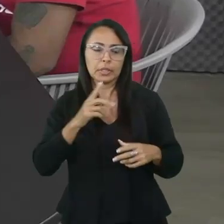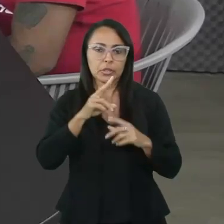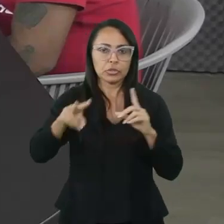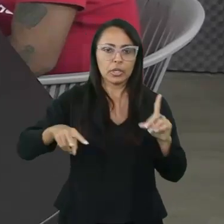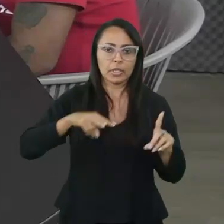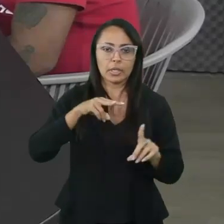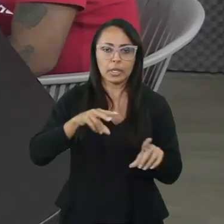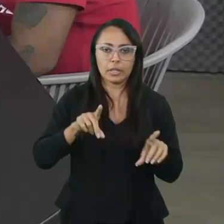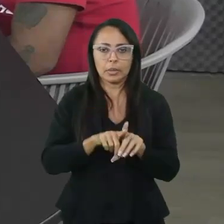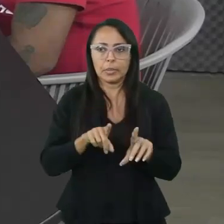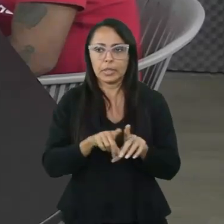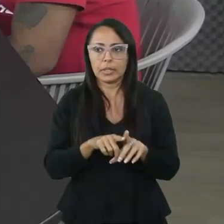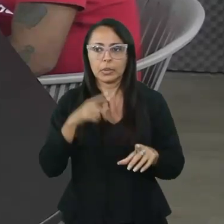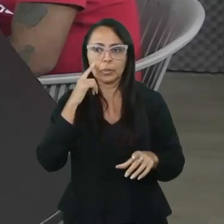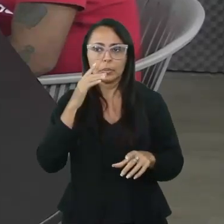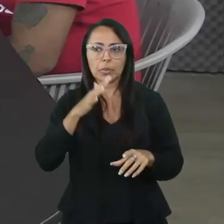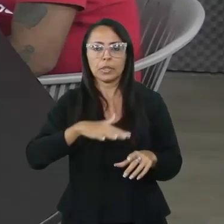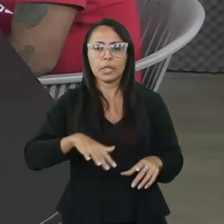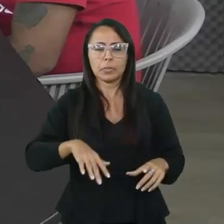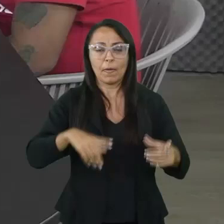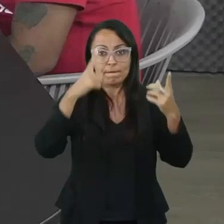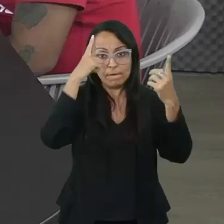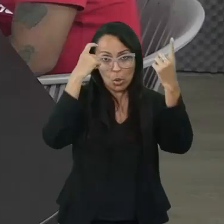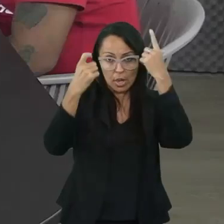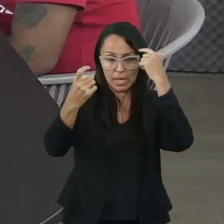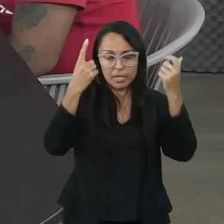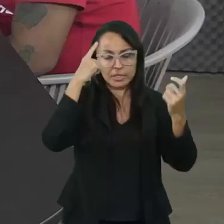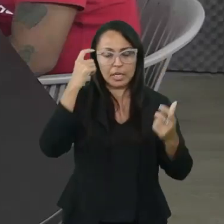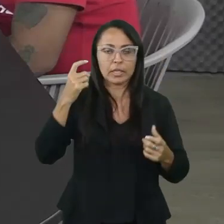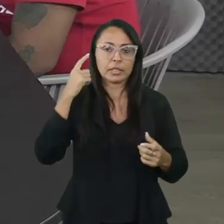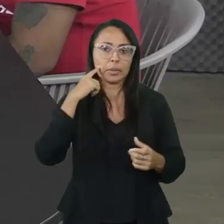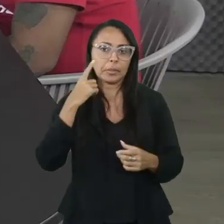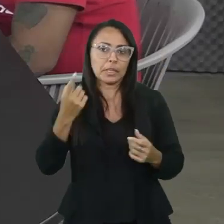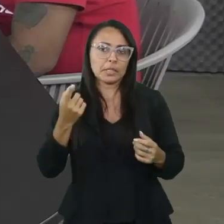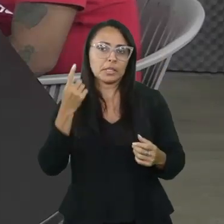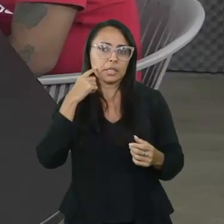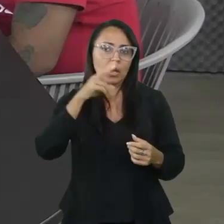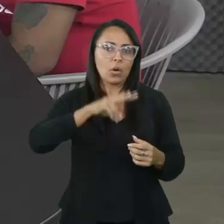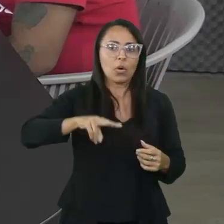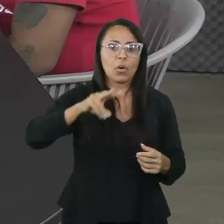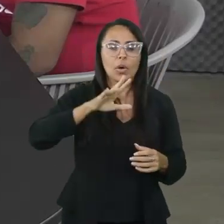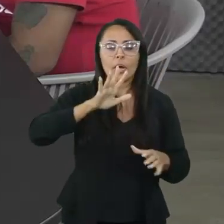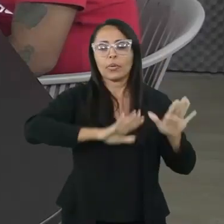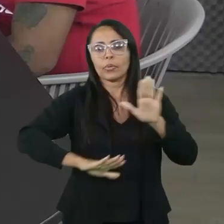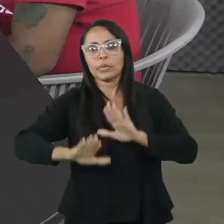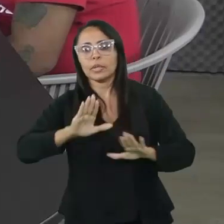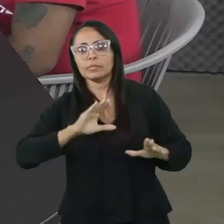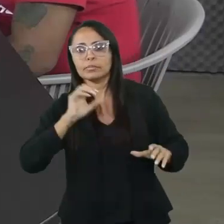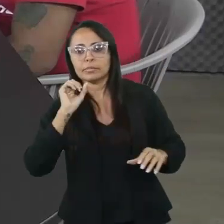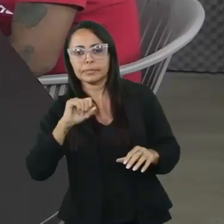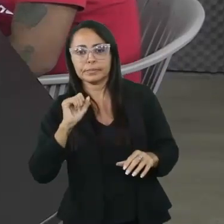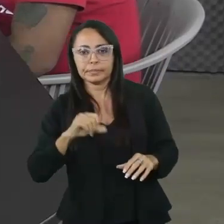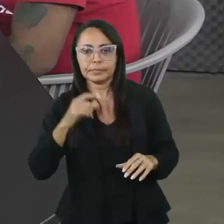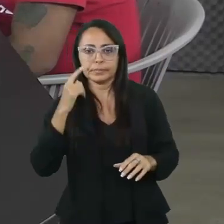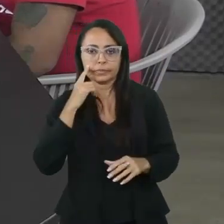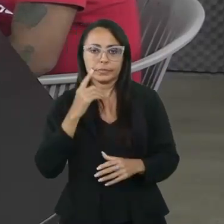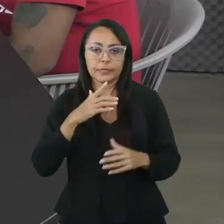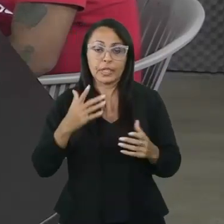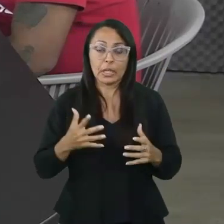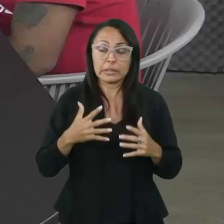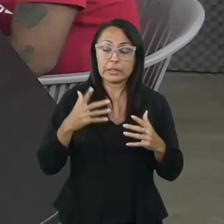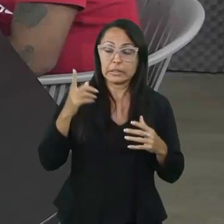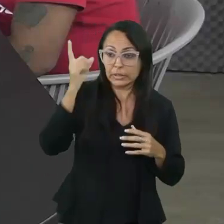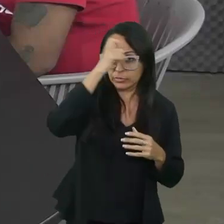está passando por um período de bastante violência lá, as autoridades precisam olhar com mais cuidado para aquela área. Esse ano está um pouco complicado,